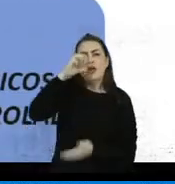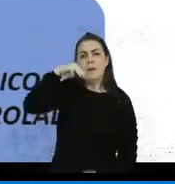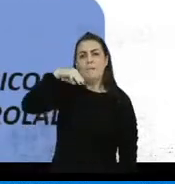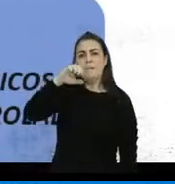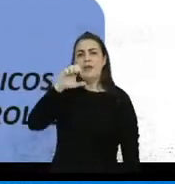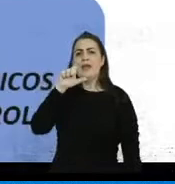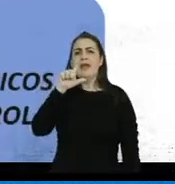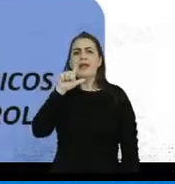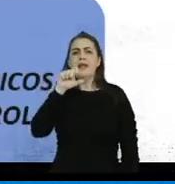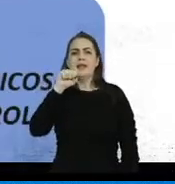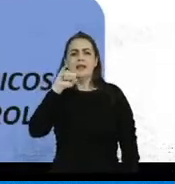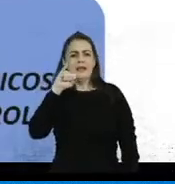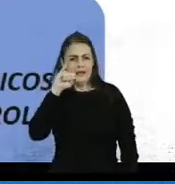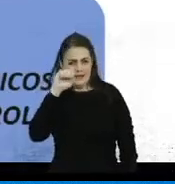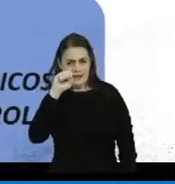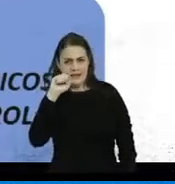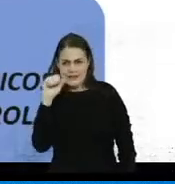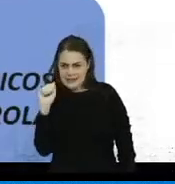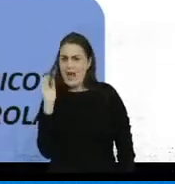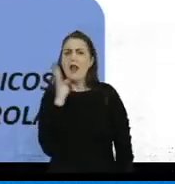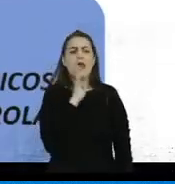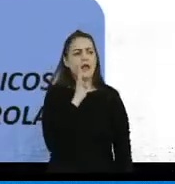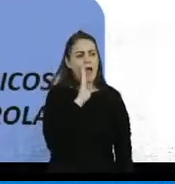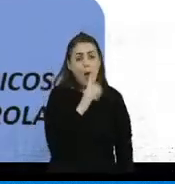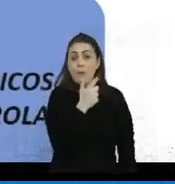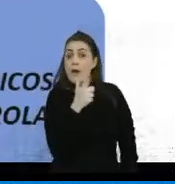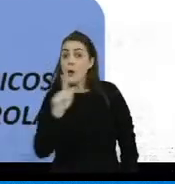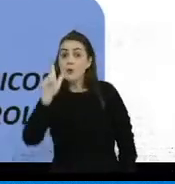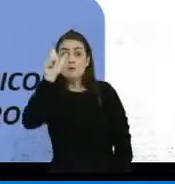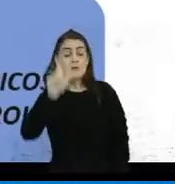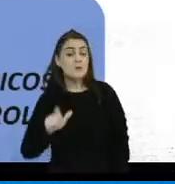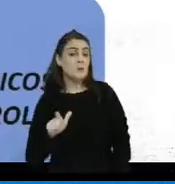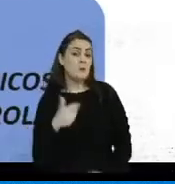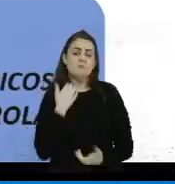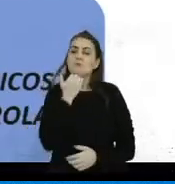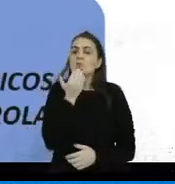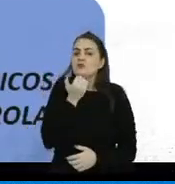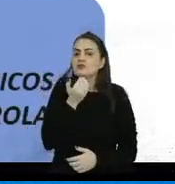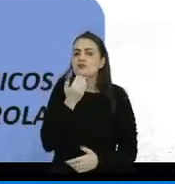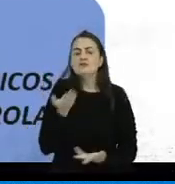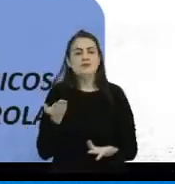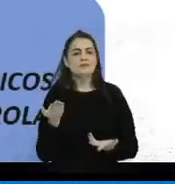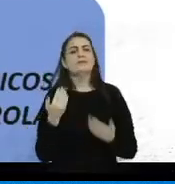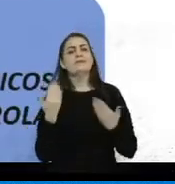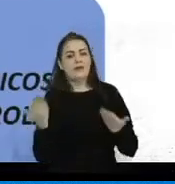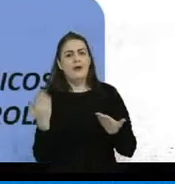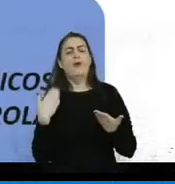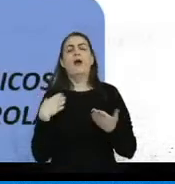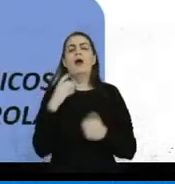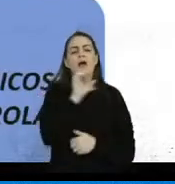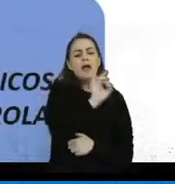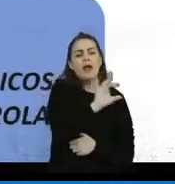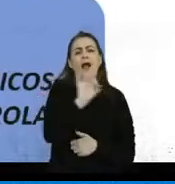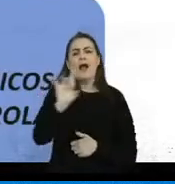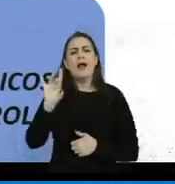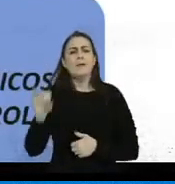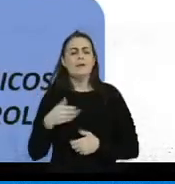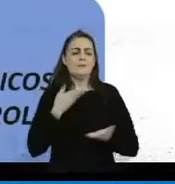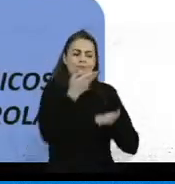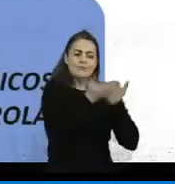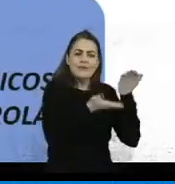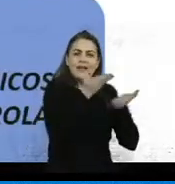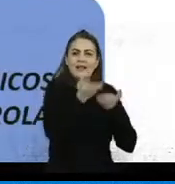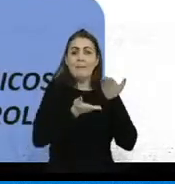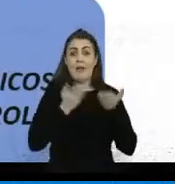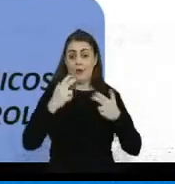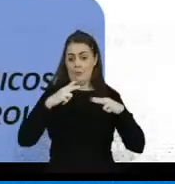na consulta, a gente vai fazendo com que o tratamento seja bem personalizado, bem individualizado, porque o que funciona para